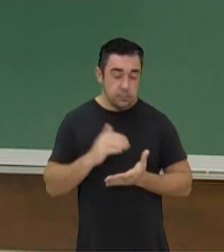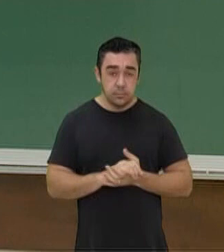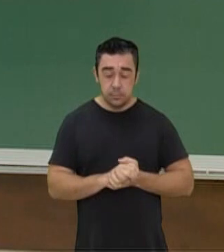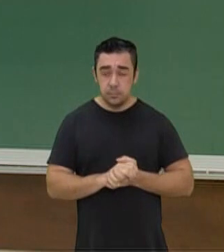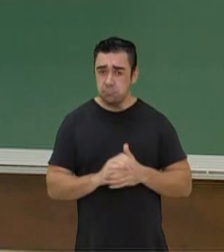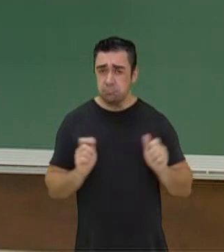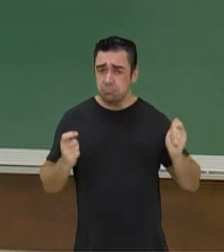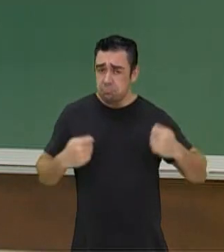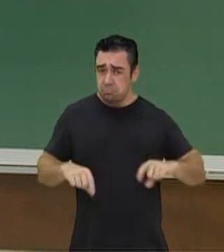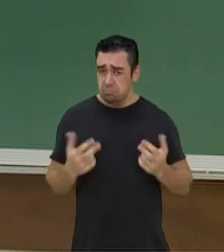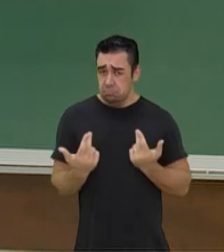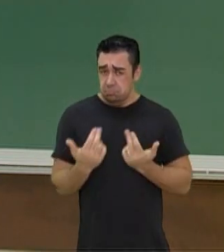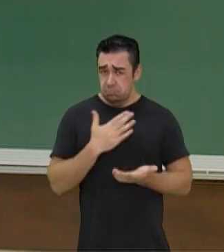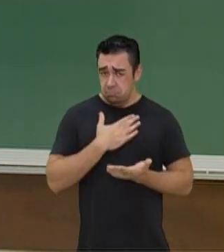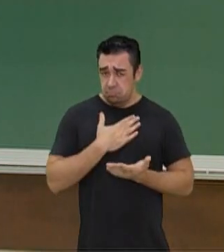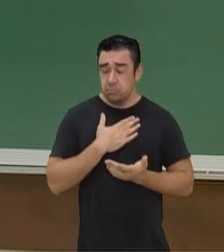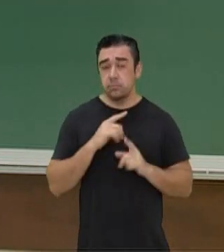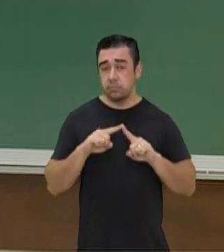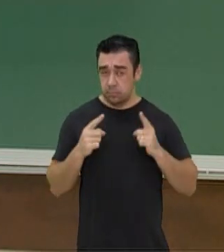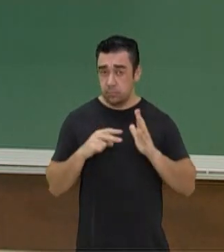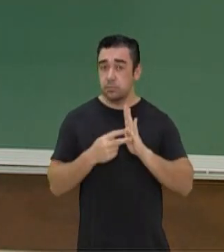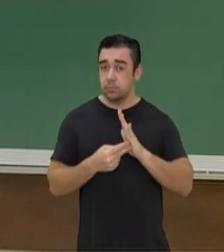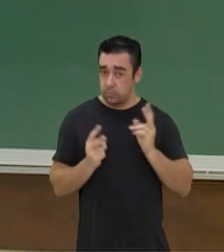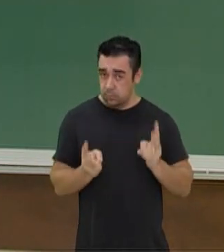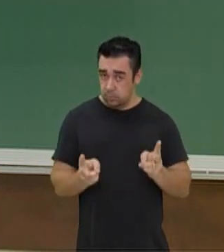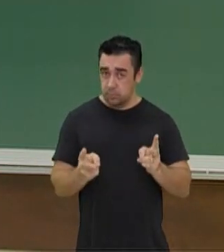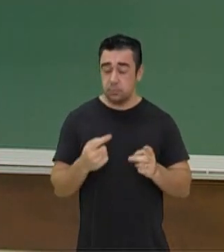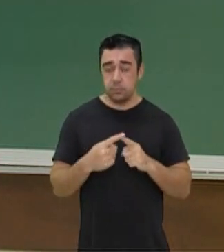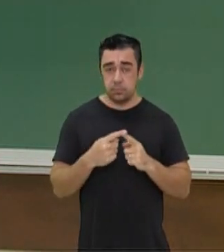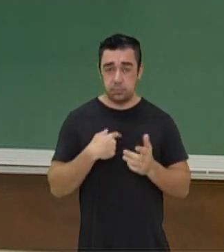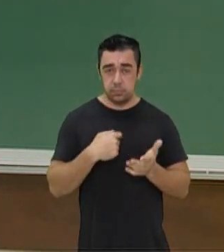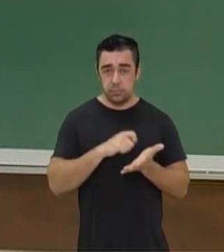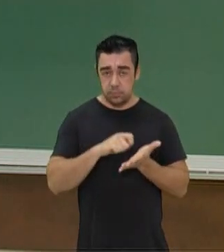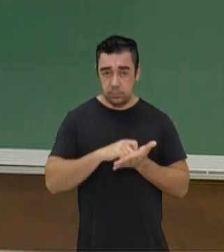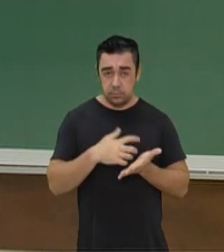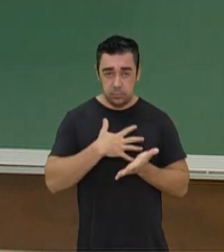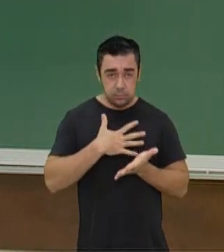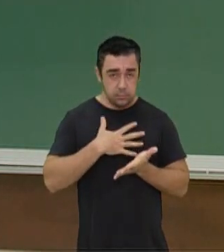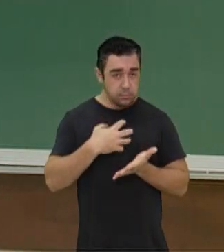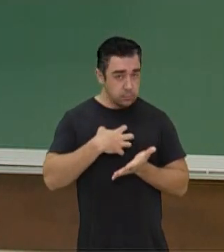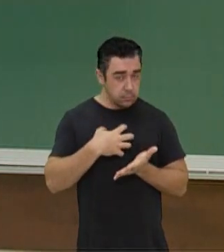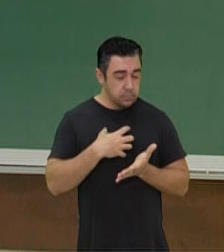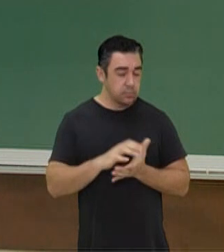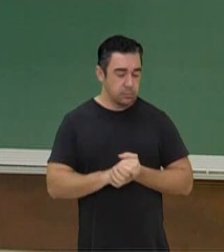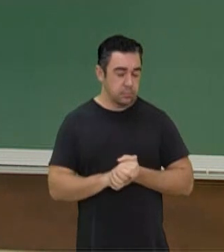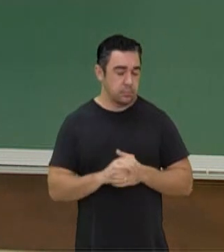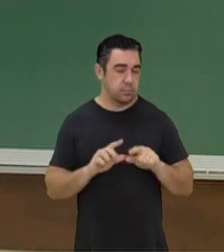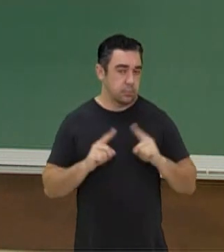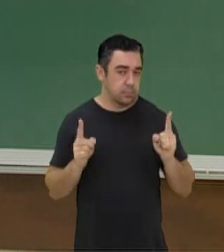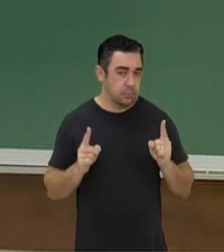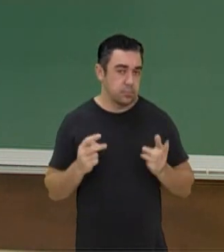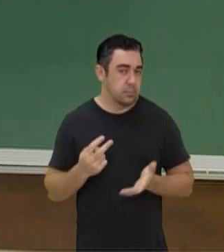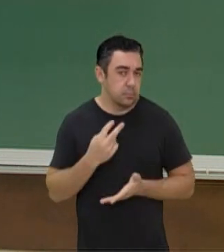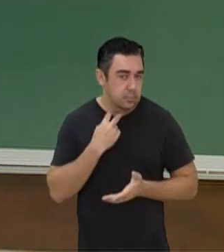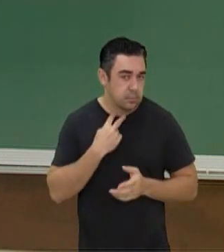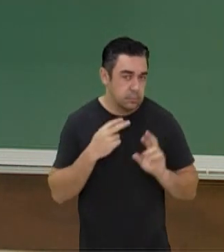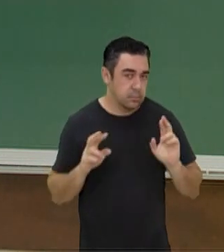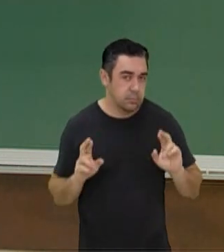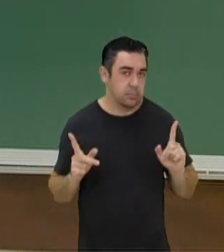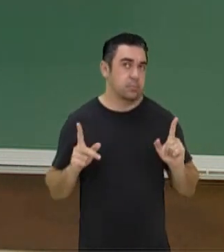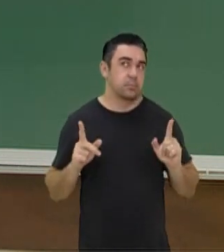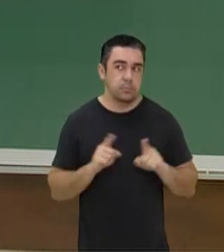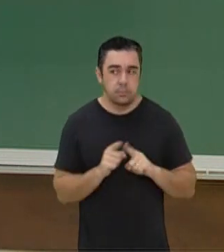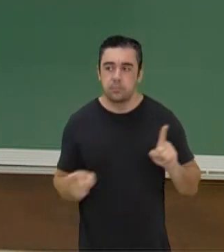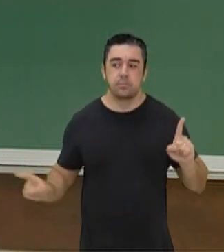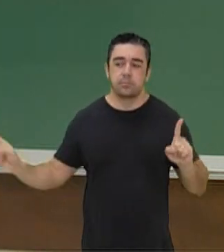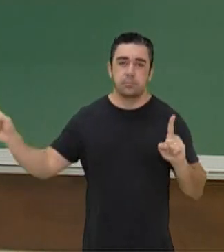não estar exatamente, mas tem que ter o mesmo sentido, né? Porque eu escrevi do meu jeito e cada um escreve ali do seu jeito. Mas não pode, né,